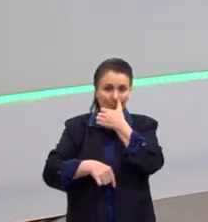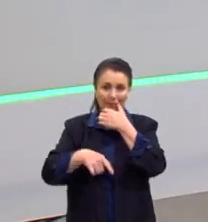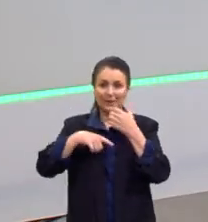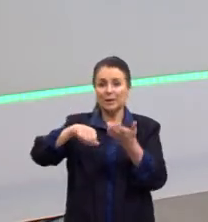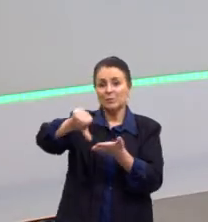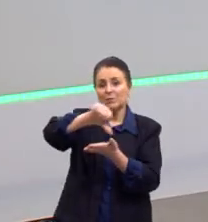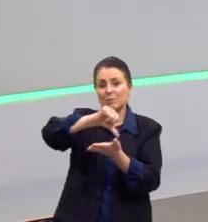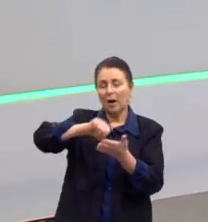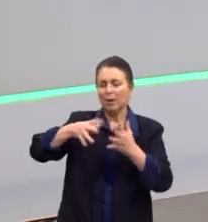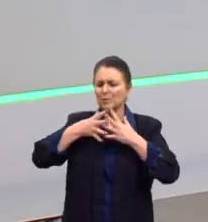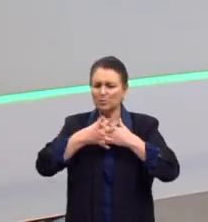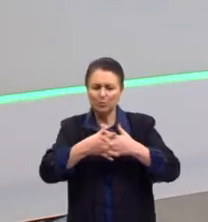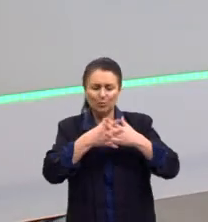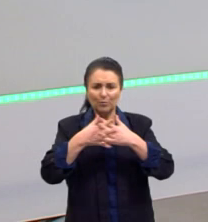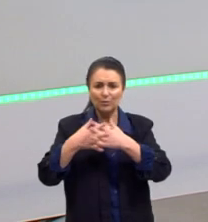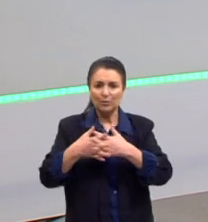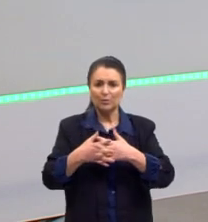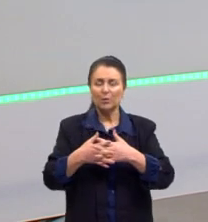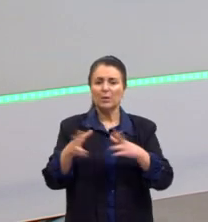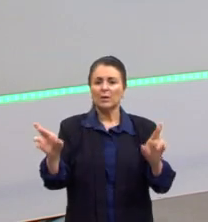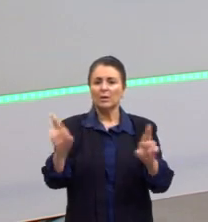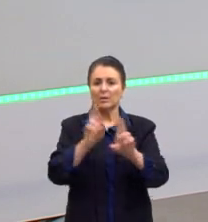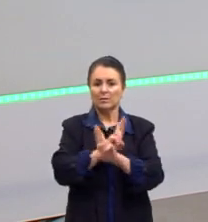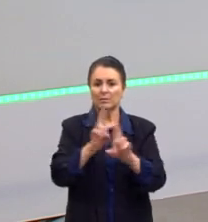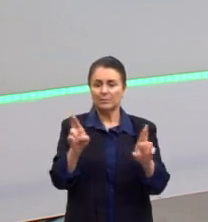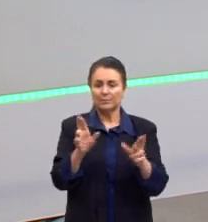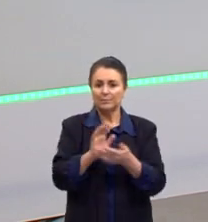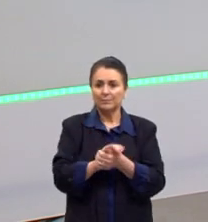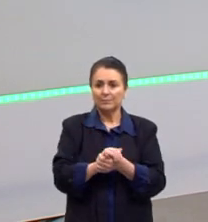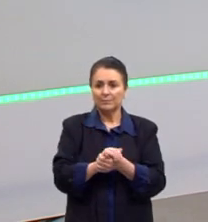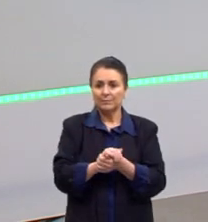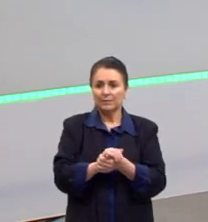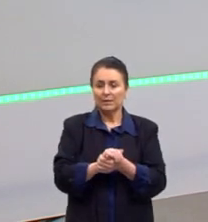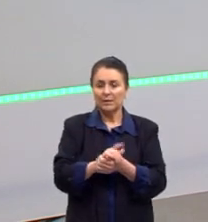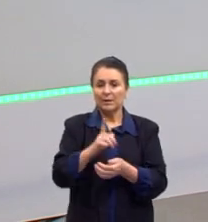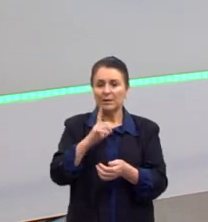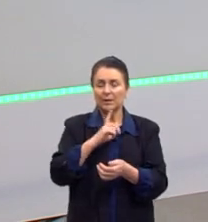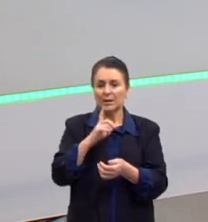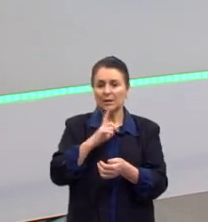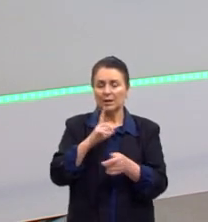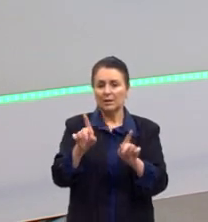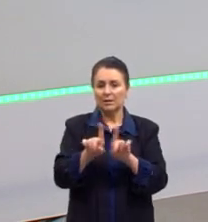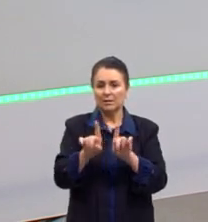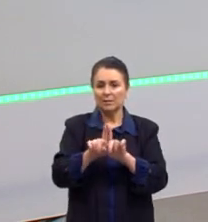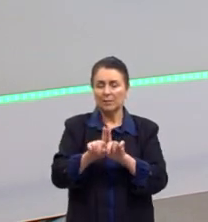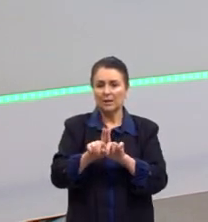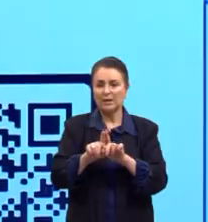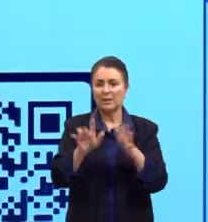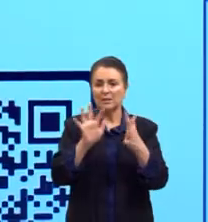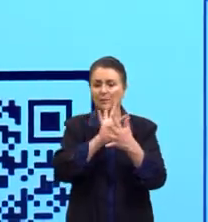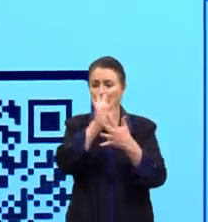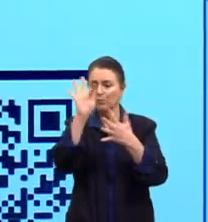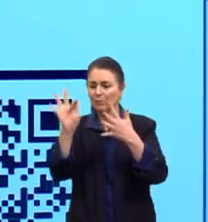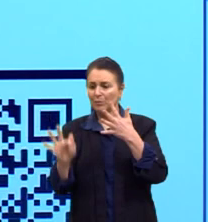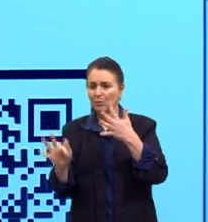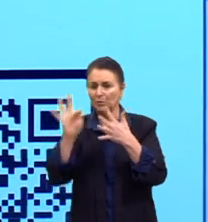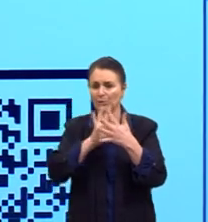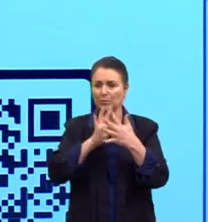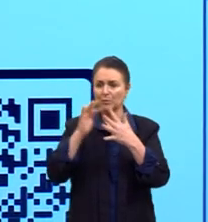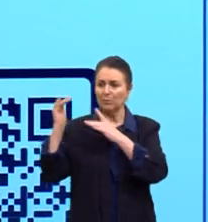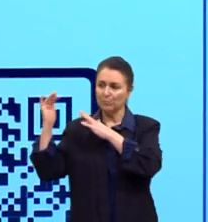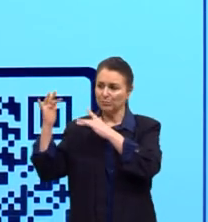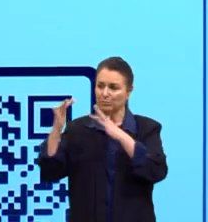mapas de conflitos né relacionados é isso nós temos né o fluxo migratório né